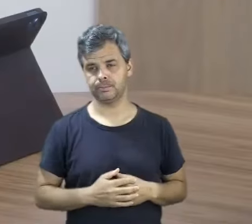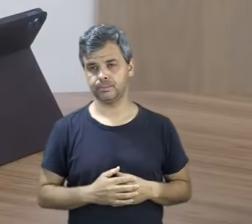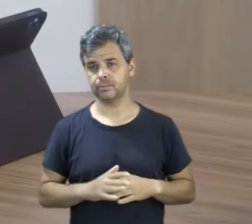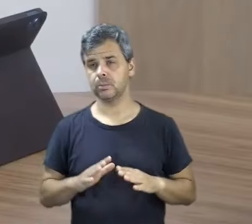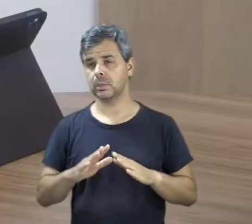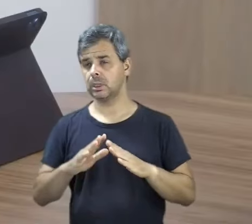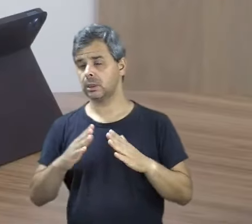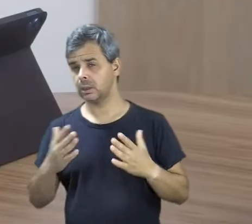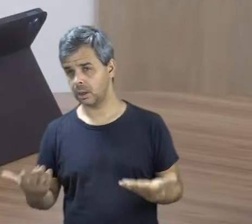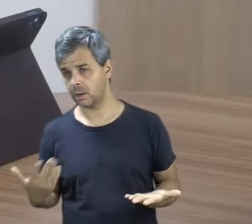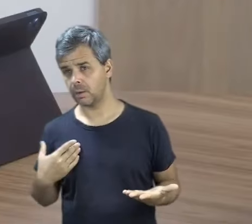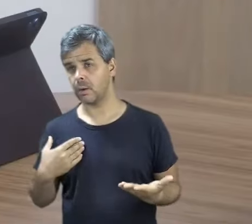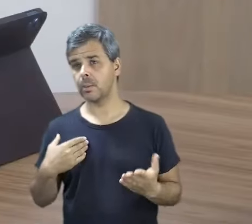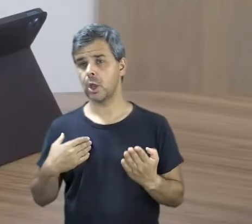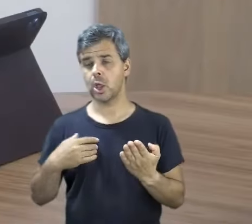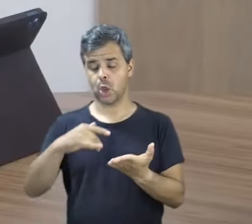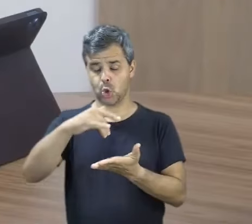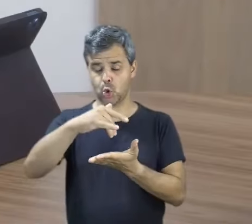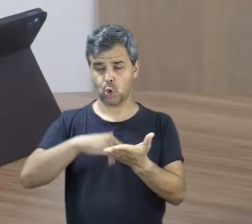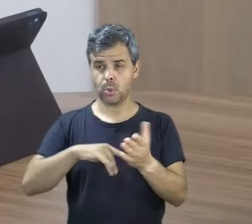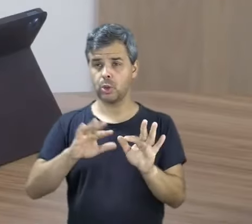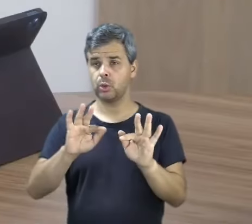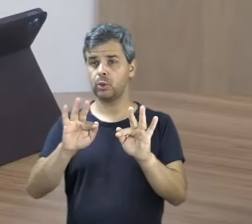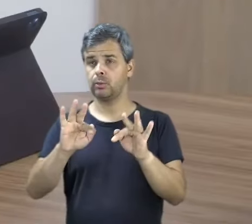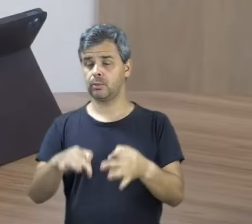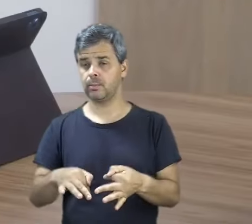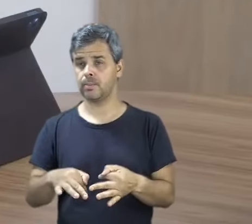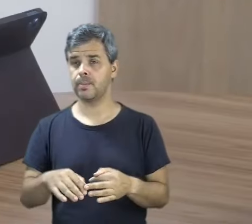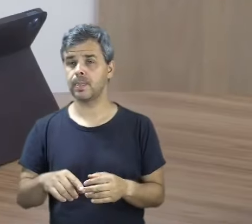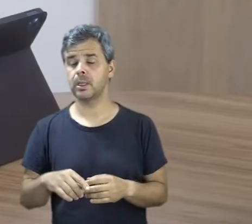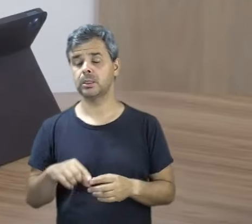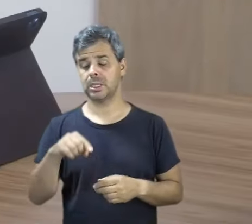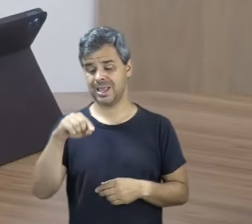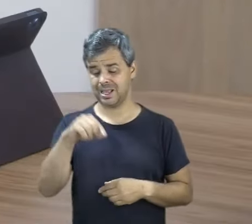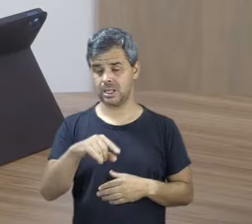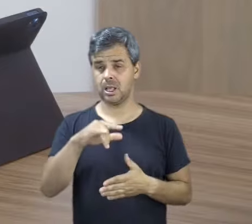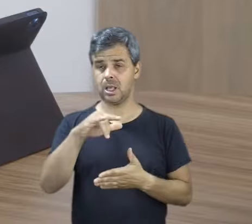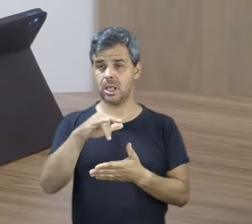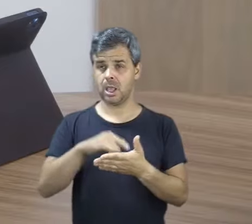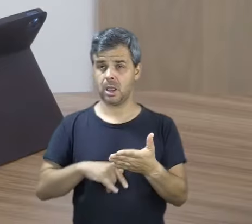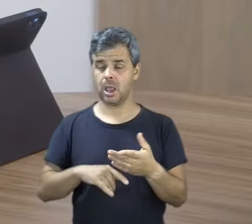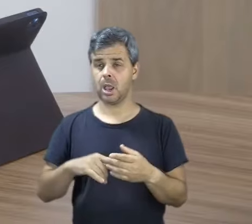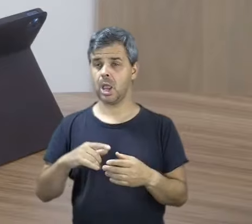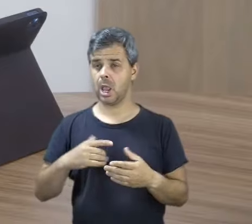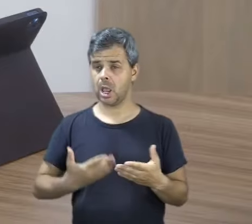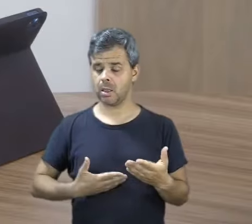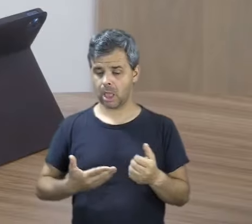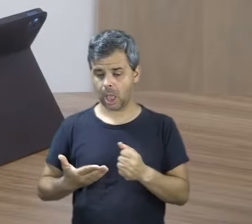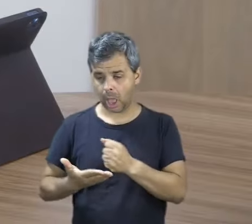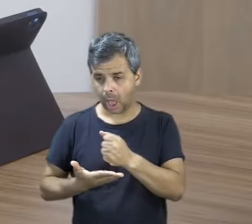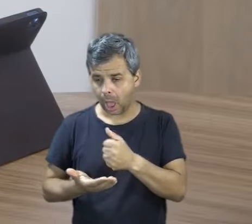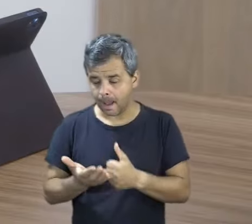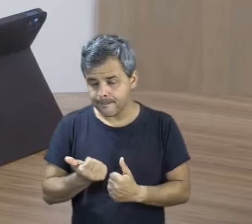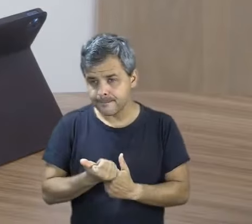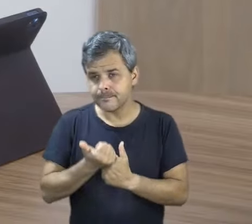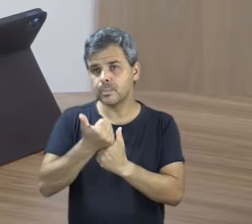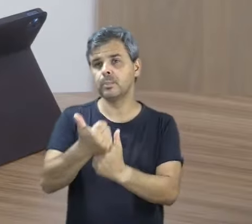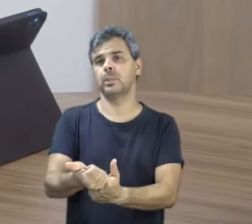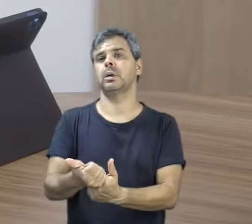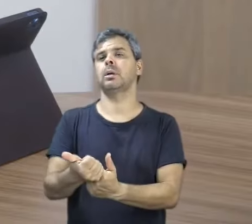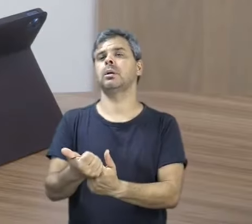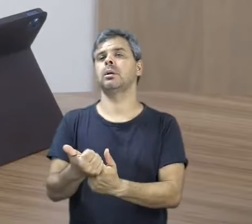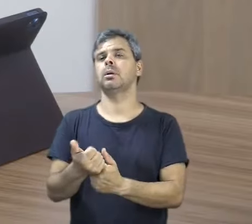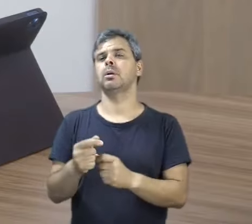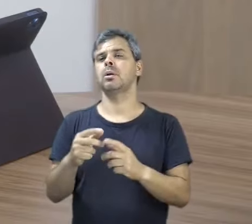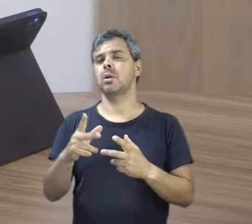vai ser lançado um documento final, né? Esse documento é o que serve para subsidiar, né? Vai